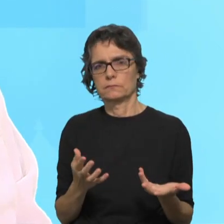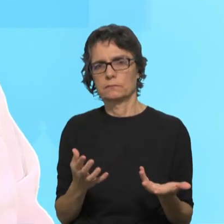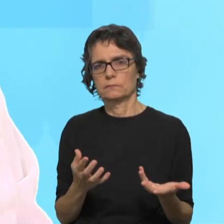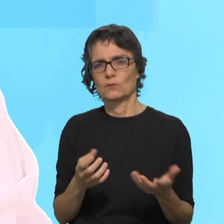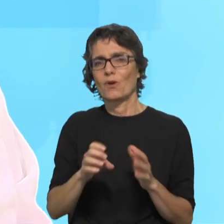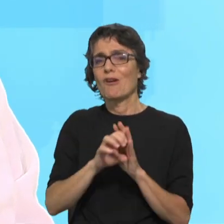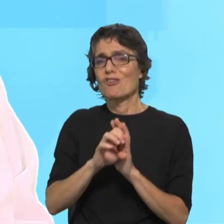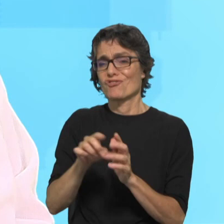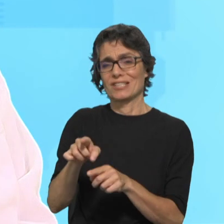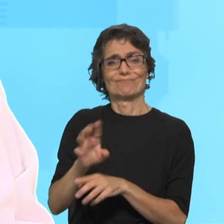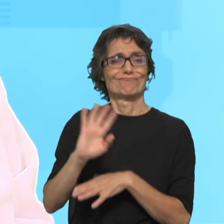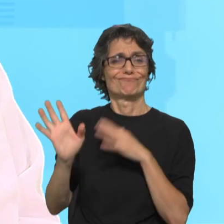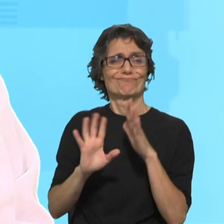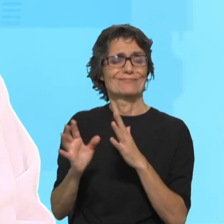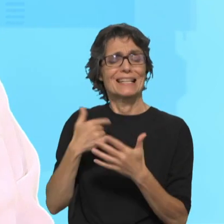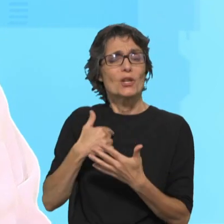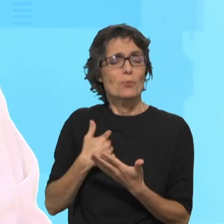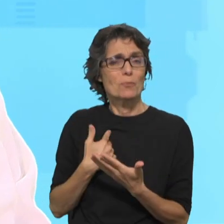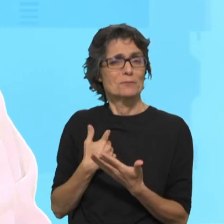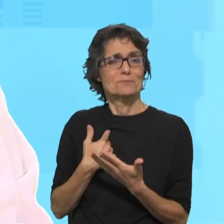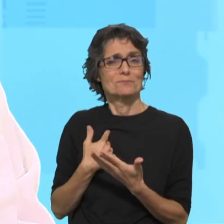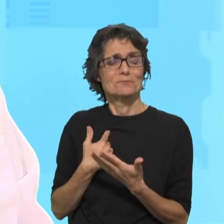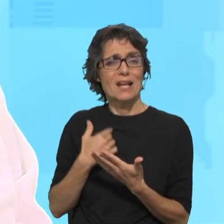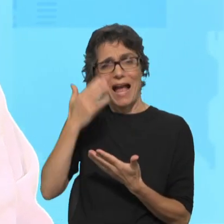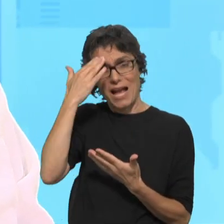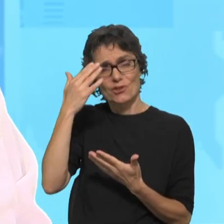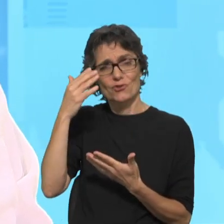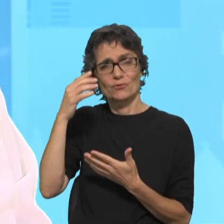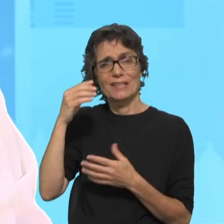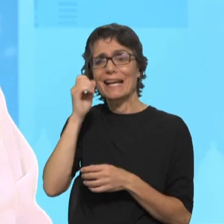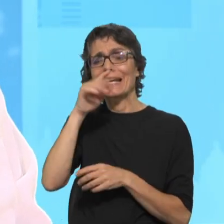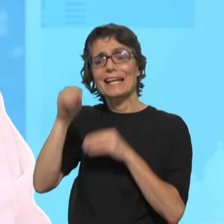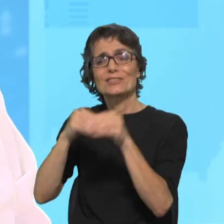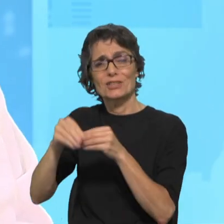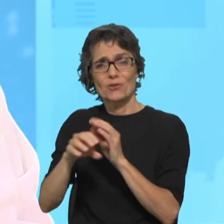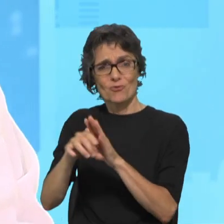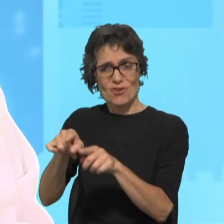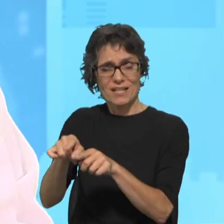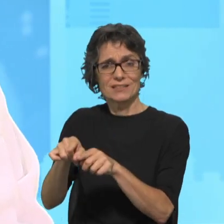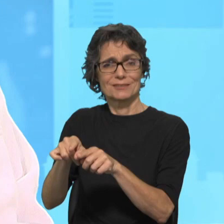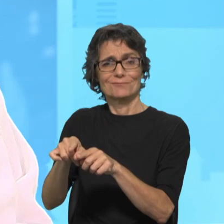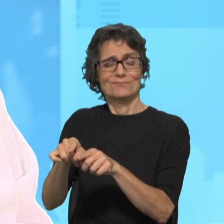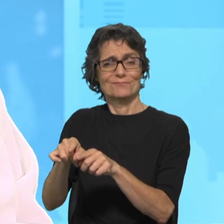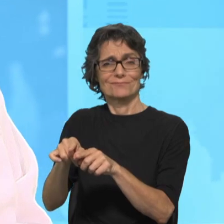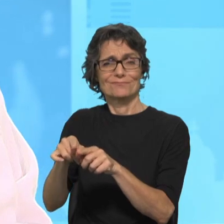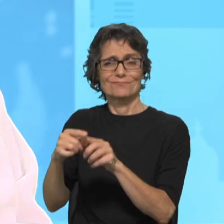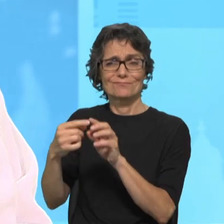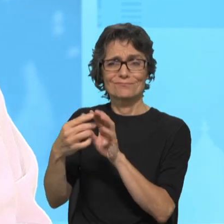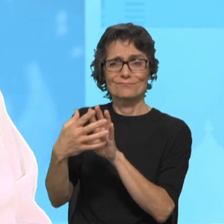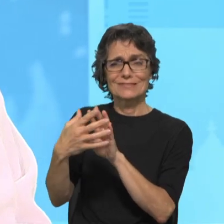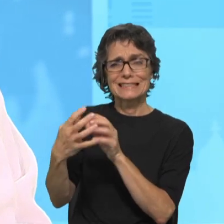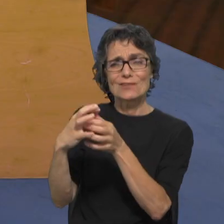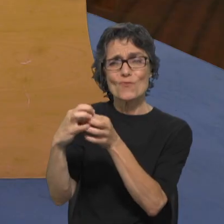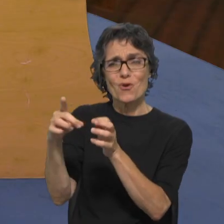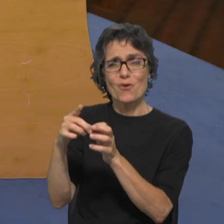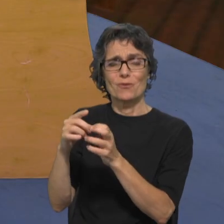ver o próprio eleitorado do Chega a rever-se propriamente naquilo que o André Ventura defende. Mas